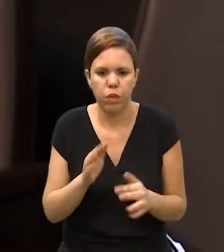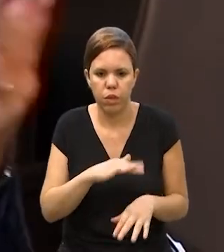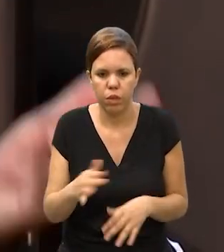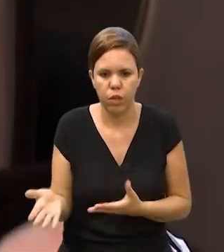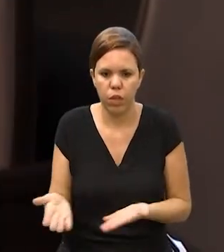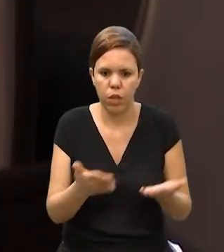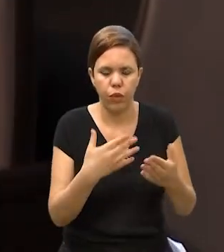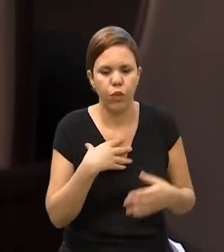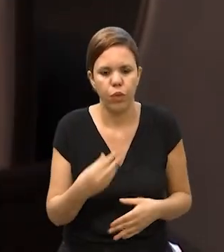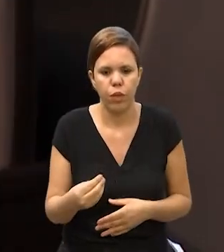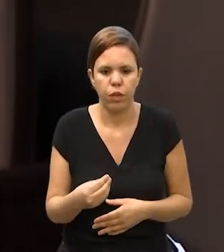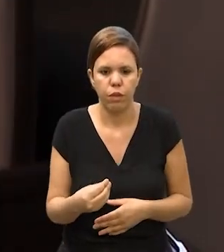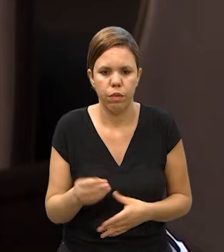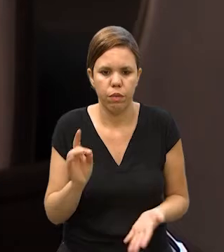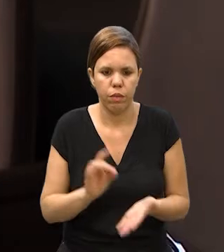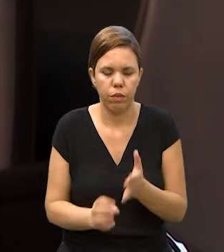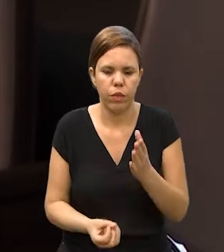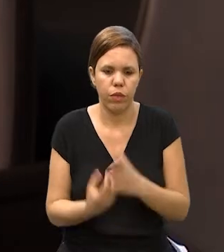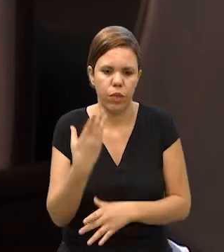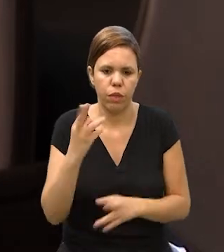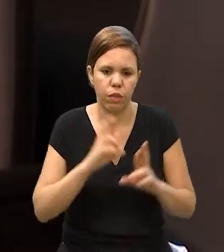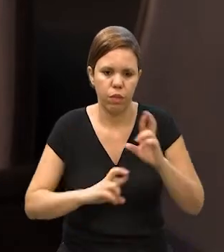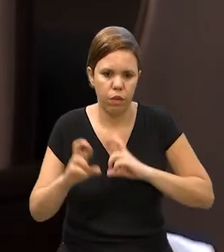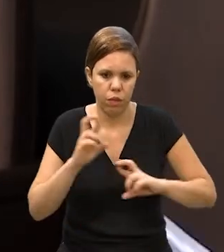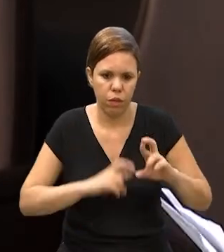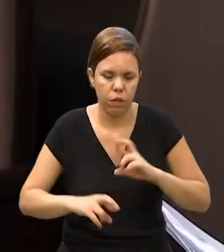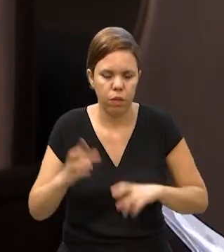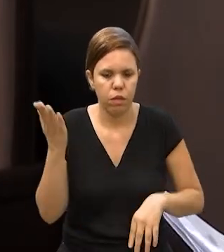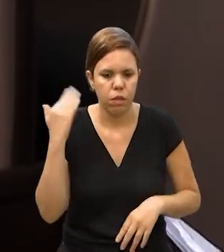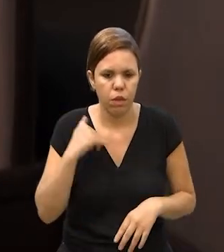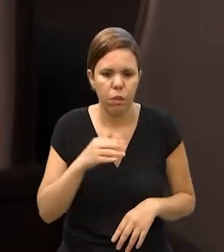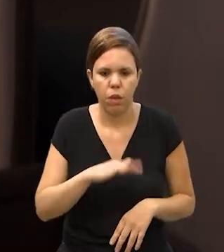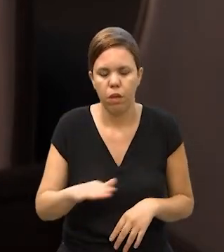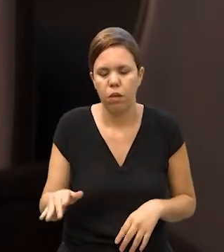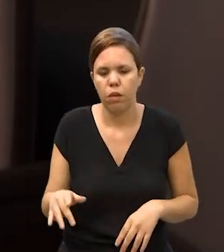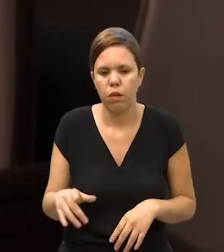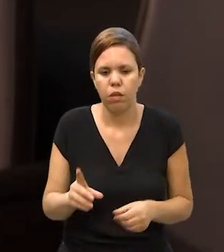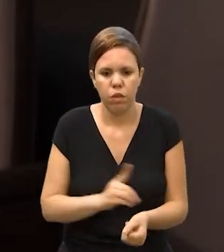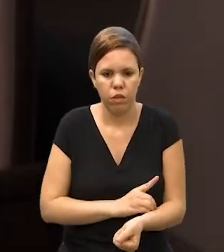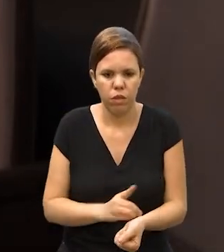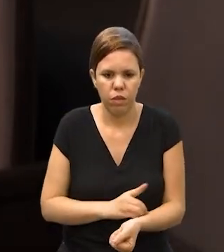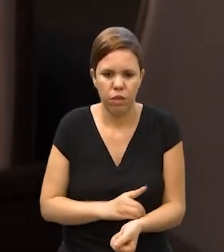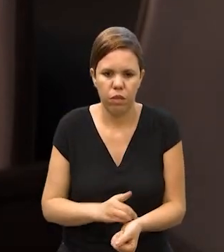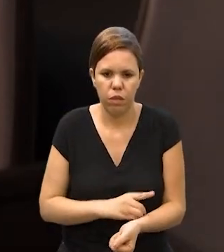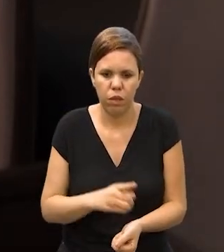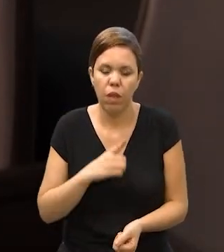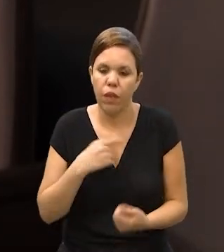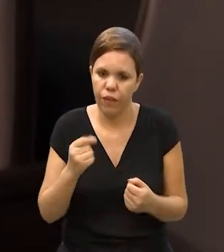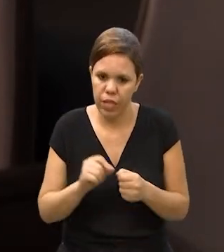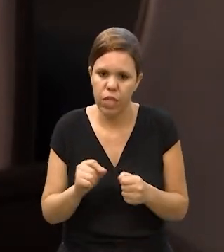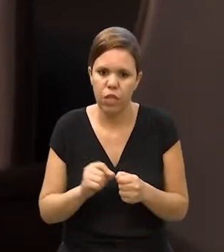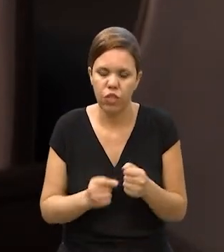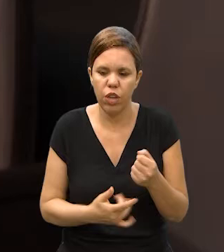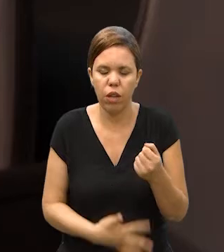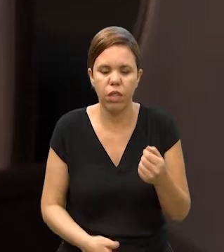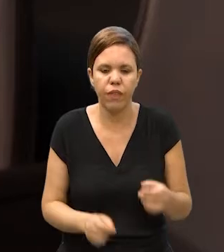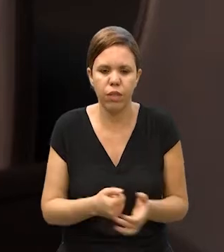crianças que levam seus filhos para realizar exames e a gente sabe, crianças com diabetes, elas têm que fazer exame de